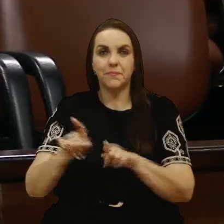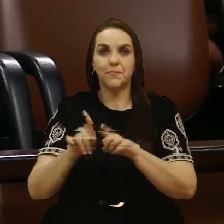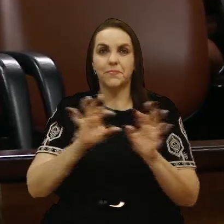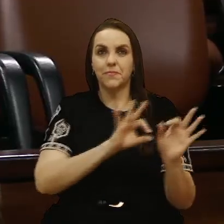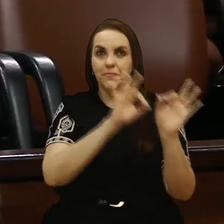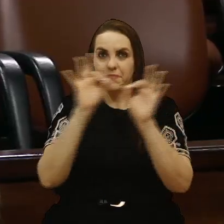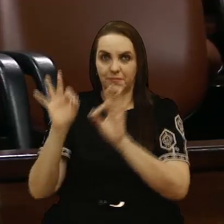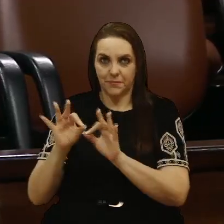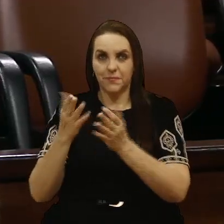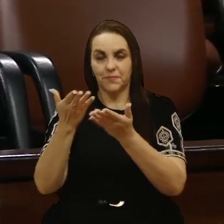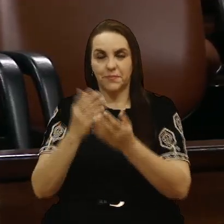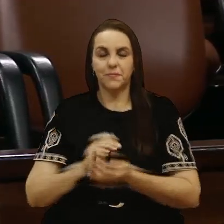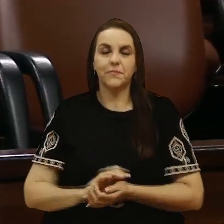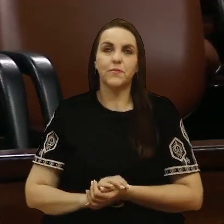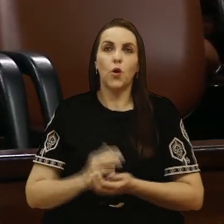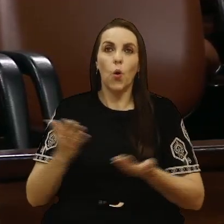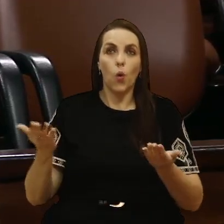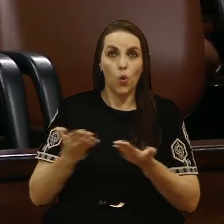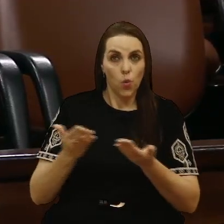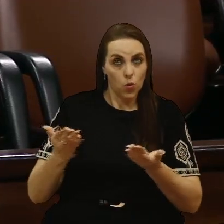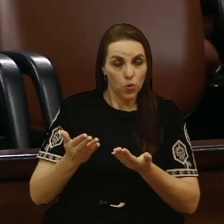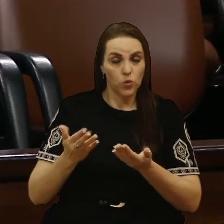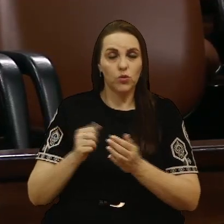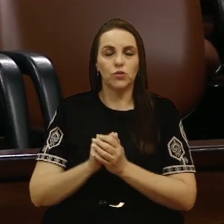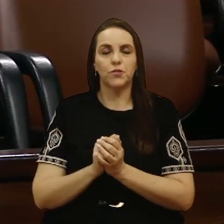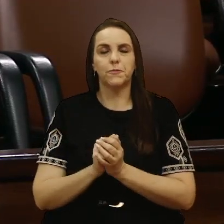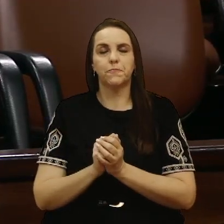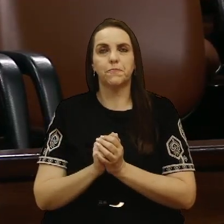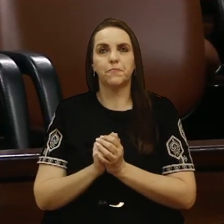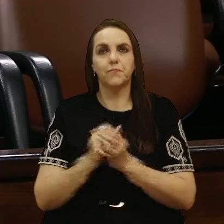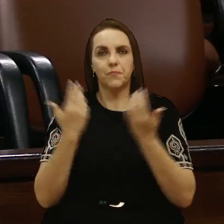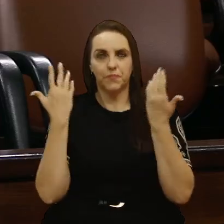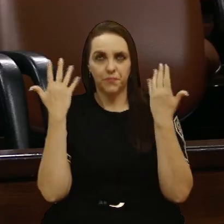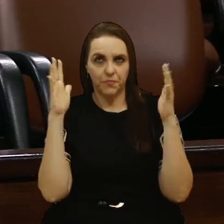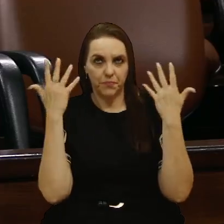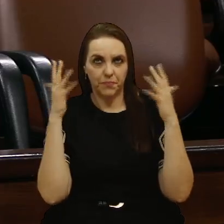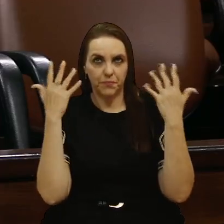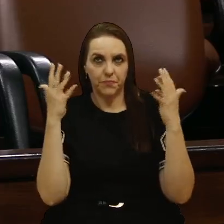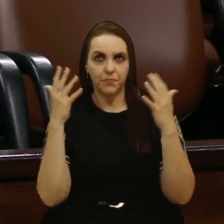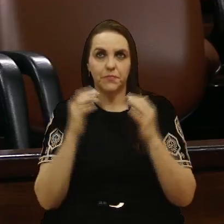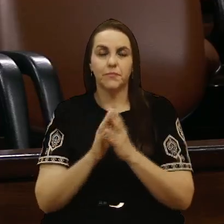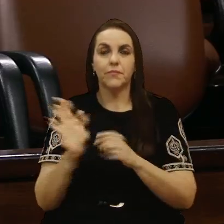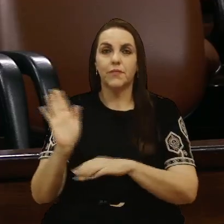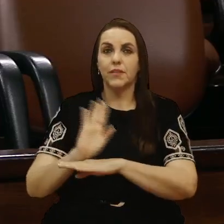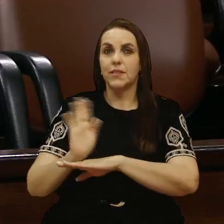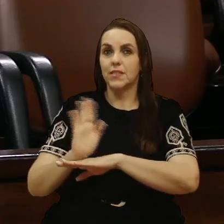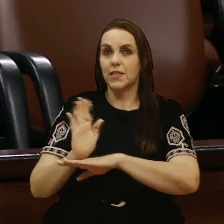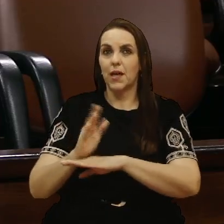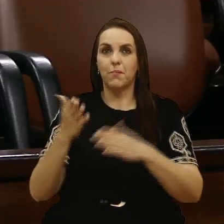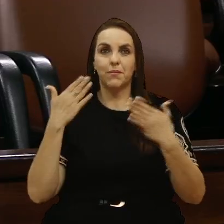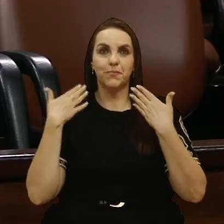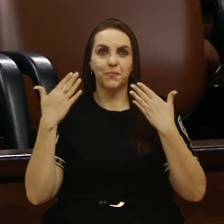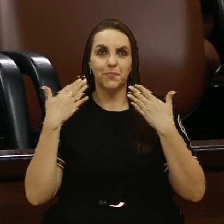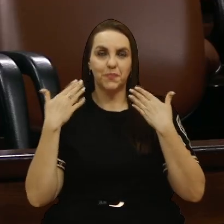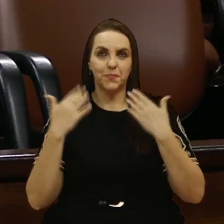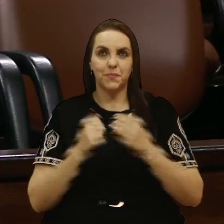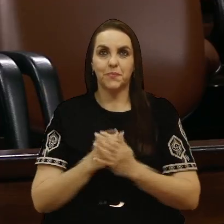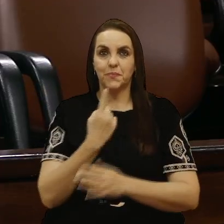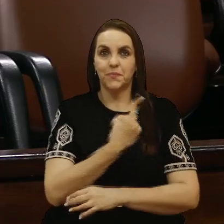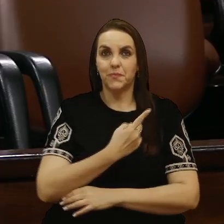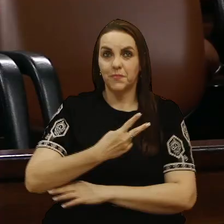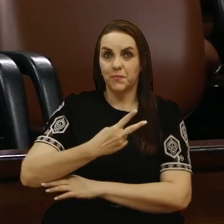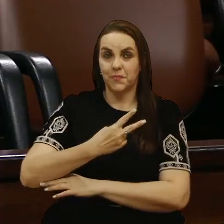casa. Hoje, meu voto de congratulações é para o Cinema de Verão,